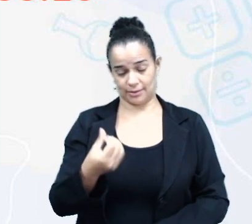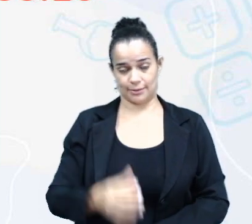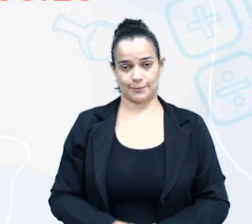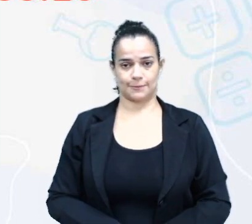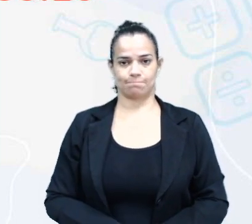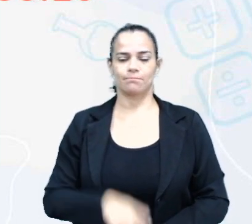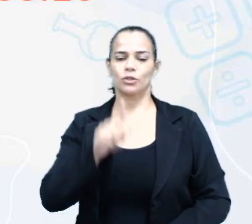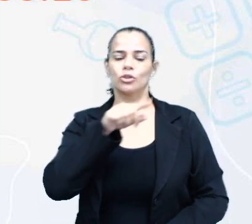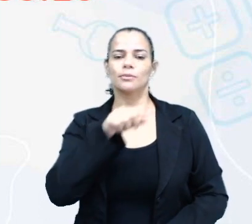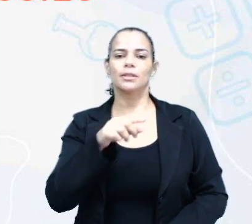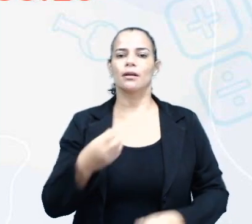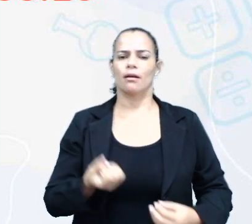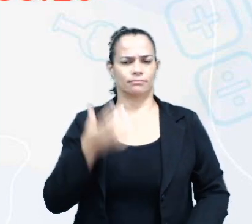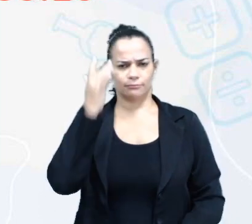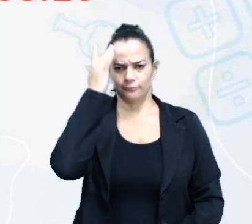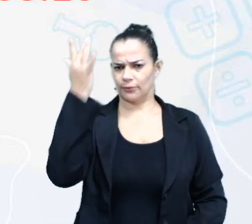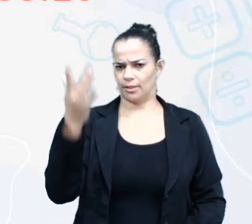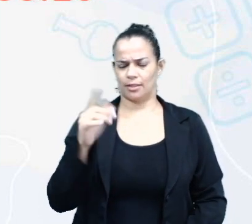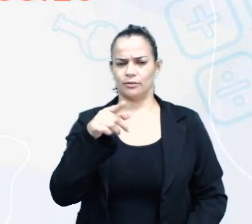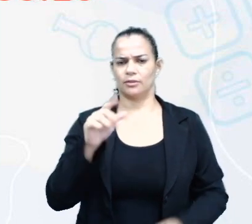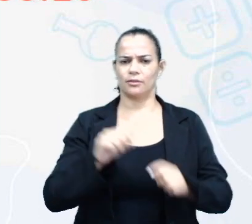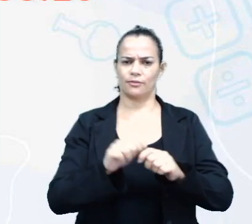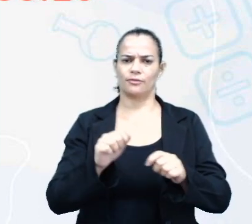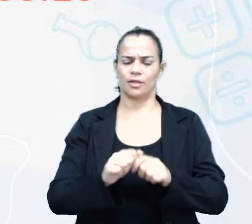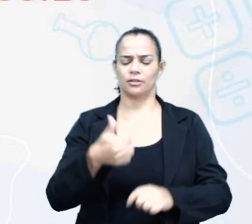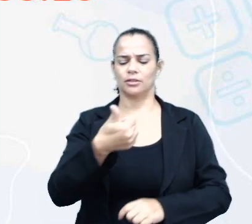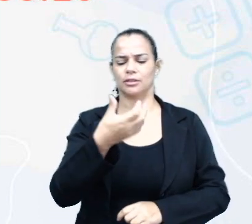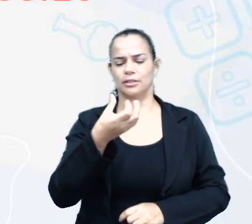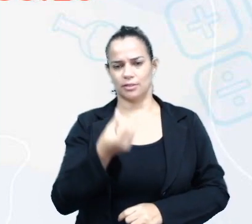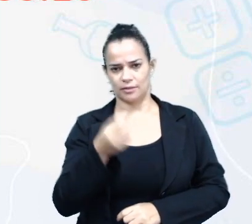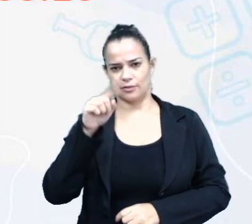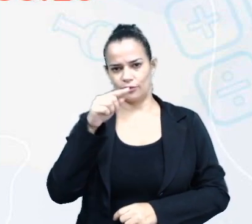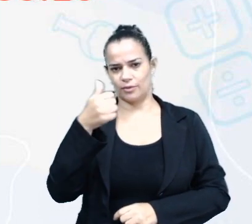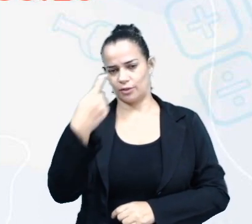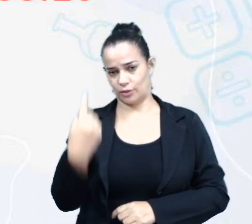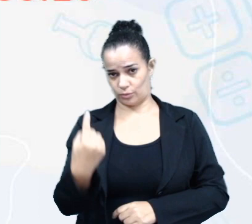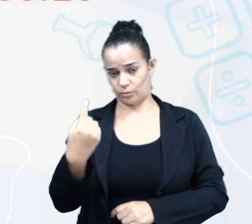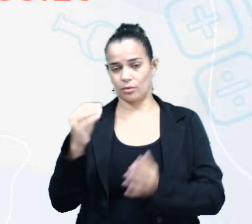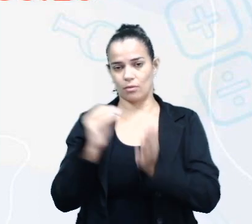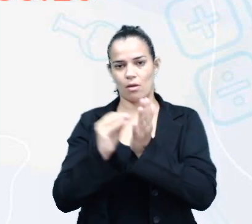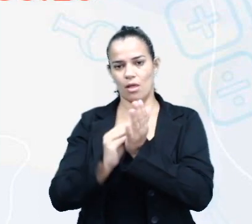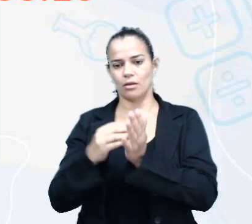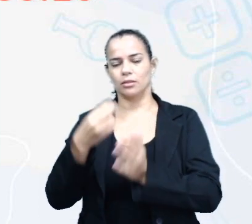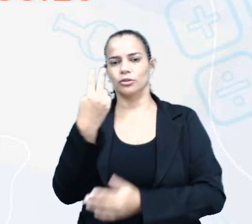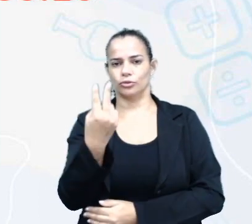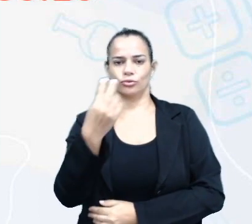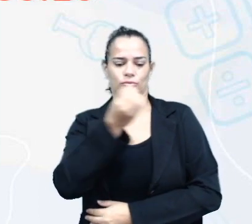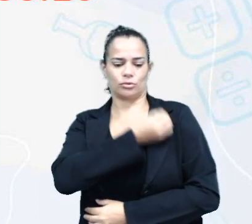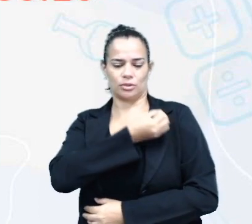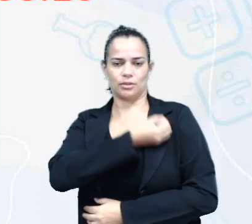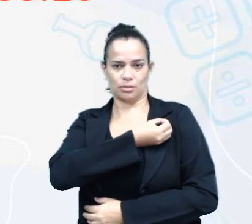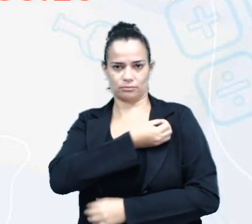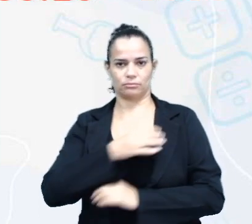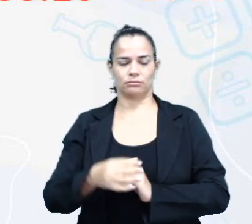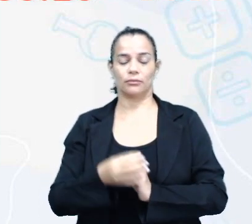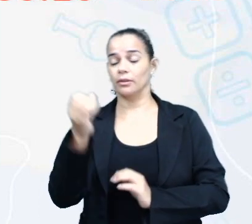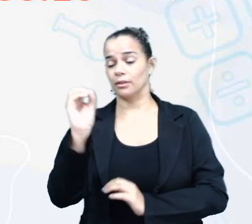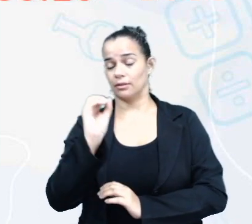16 é bem fácil. Você faz 16 vezes 1 e acrescenta esses dois zeros, que no caso vai ser